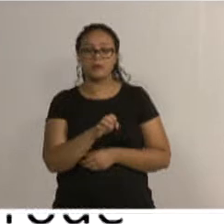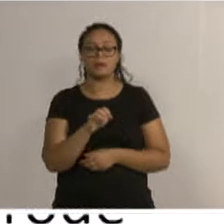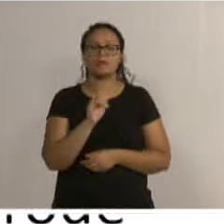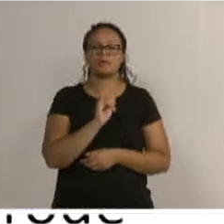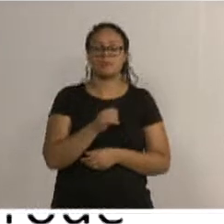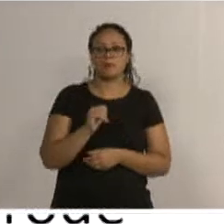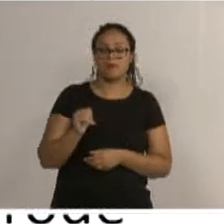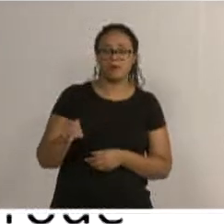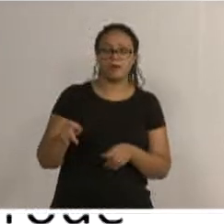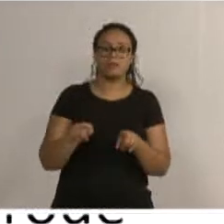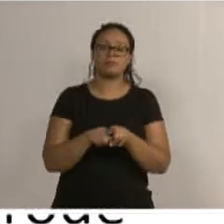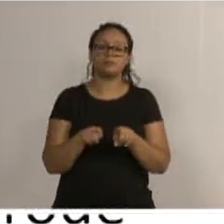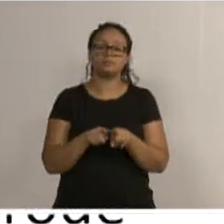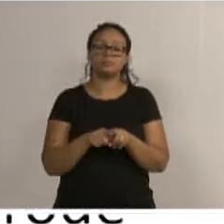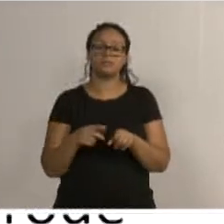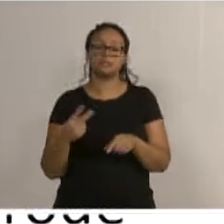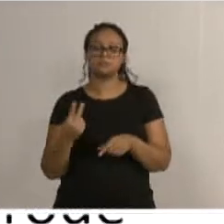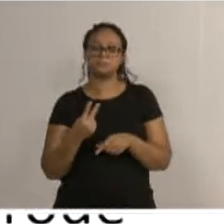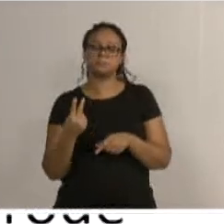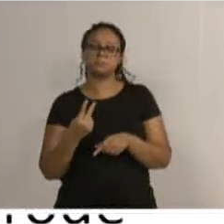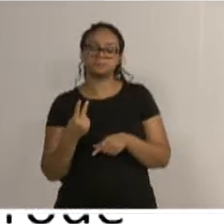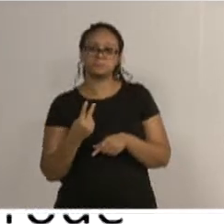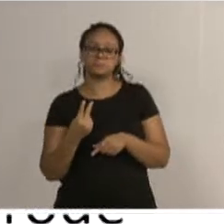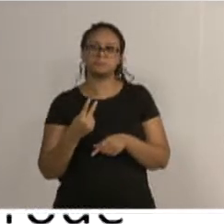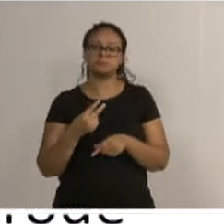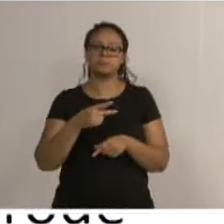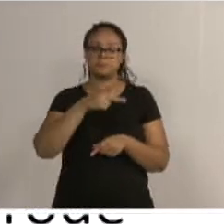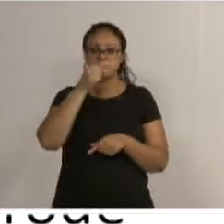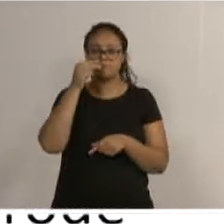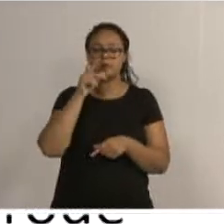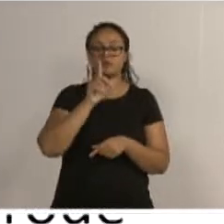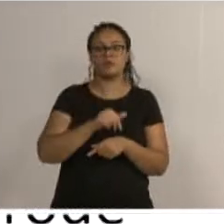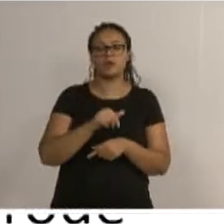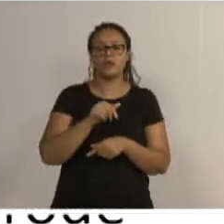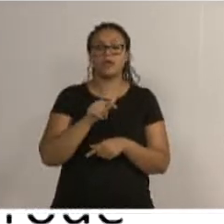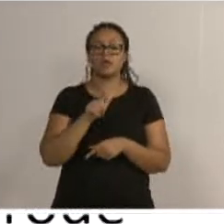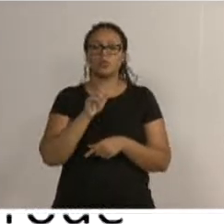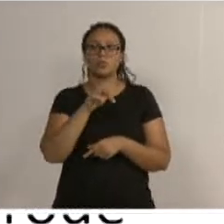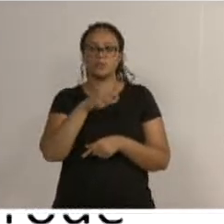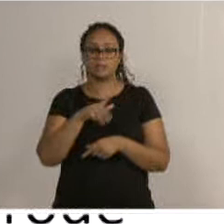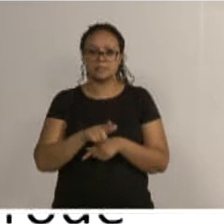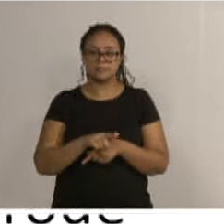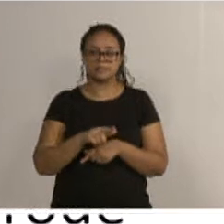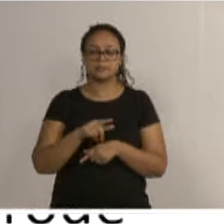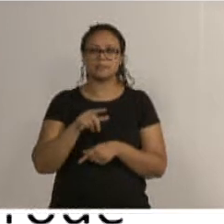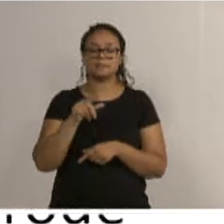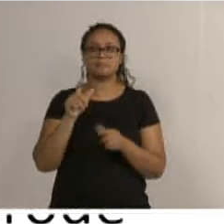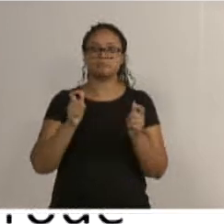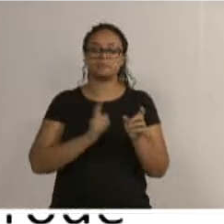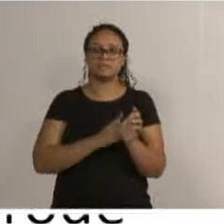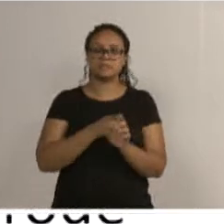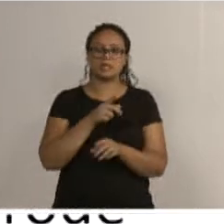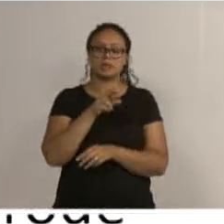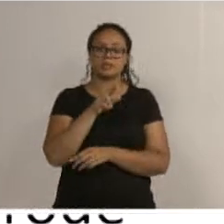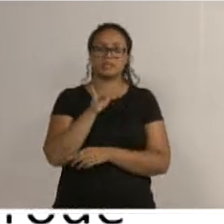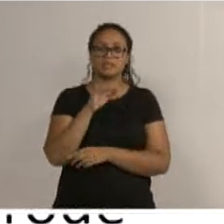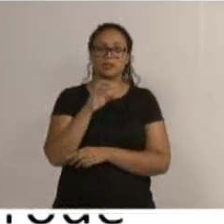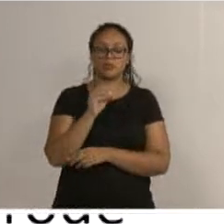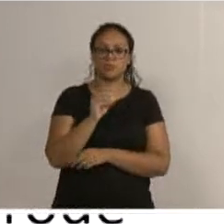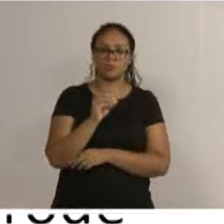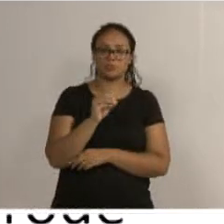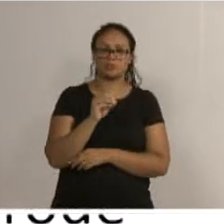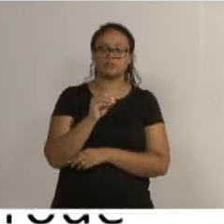é o Marildo Domingos Felipe, de Rio dos Cedros, e o tesoureiro é a prefeita de Dr. Pedrinho, já no 2º